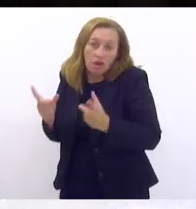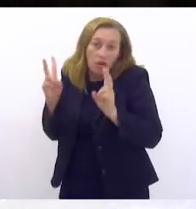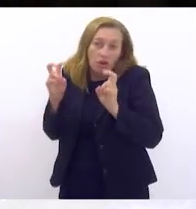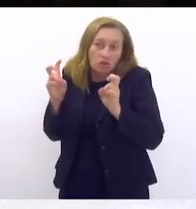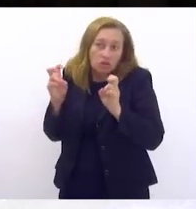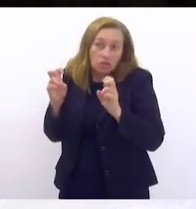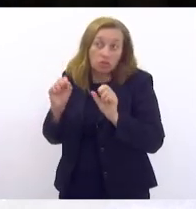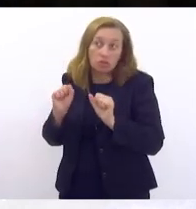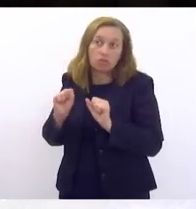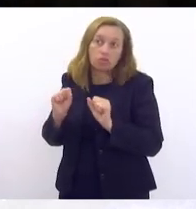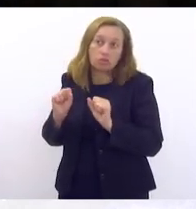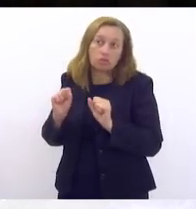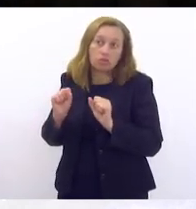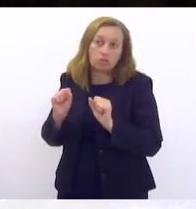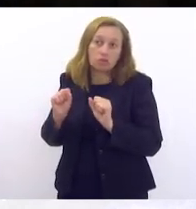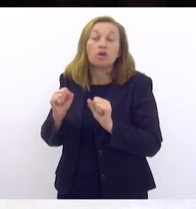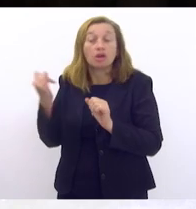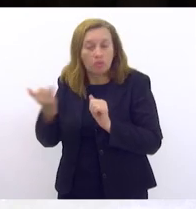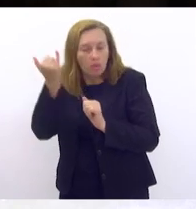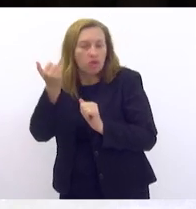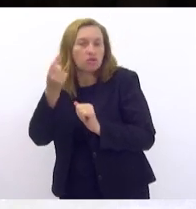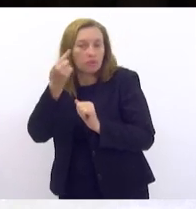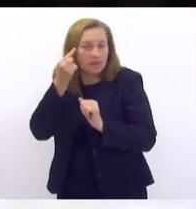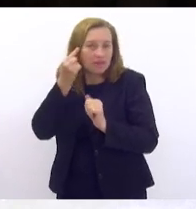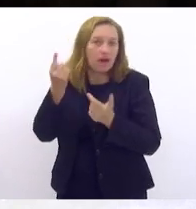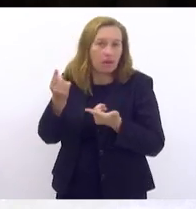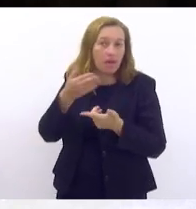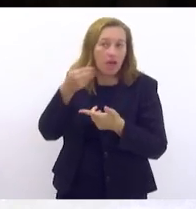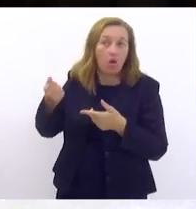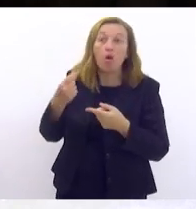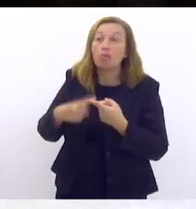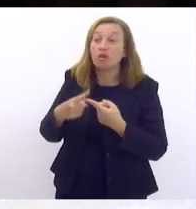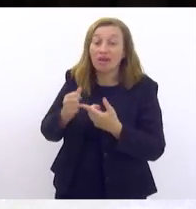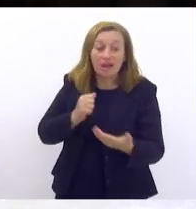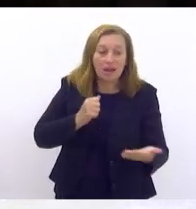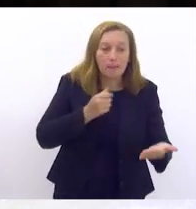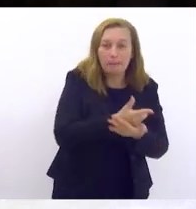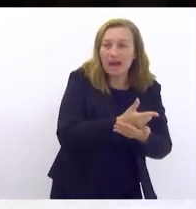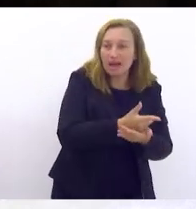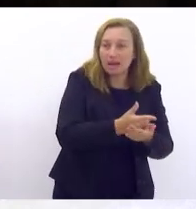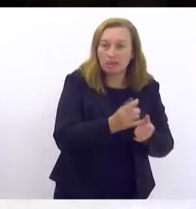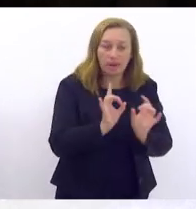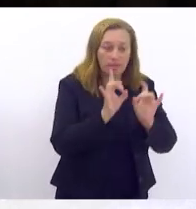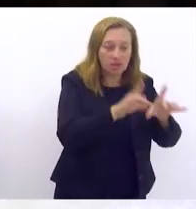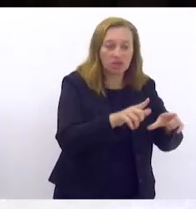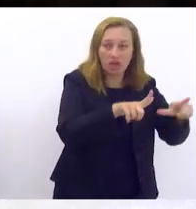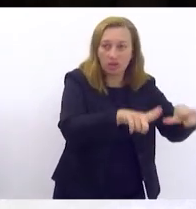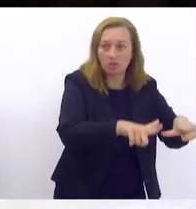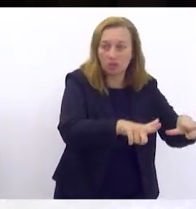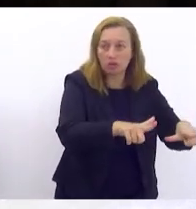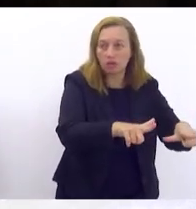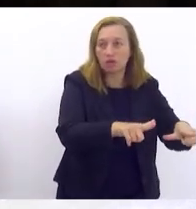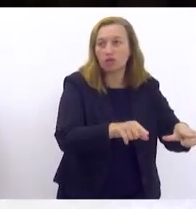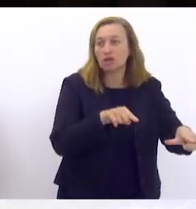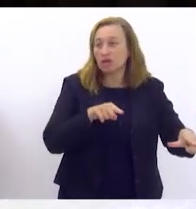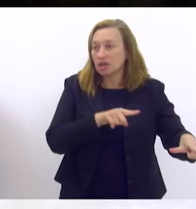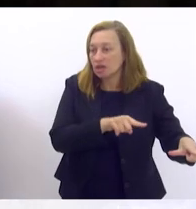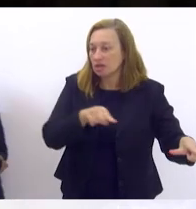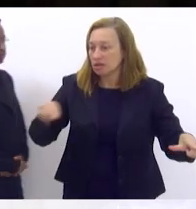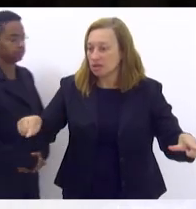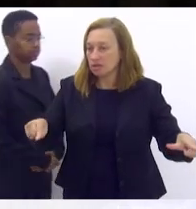vale a pena em algum momento a gente pensar nisso porque ele paga para aterrar e esse resíduo que vai para o